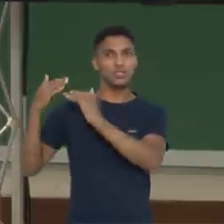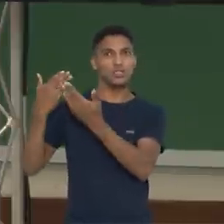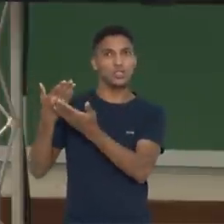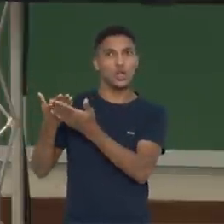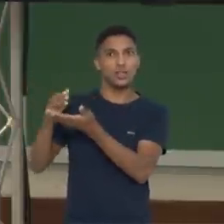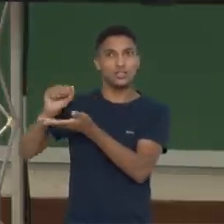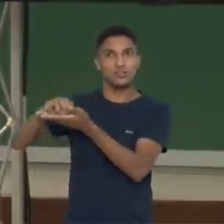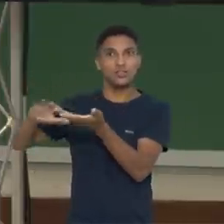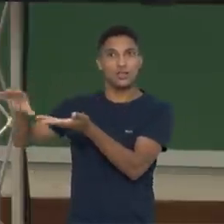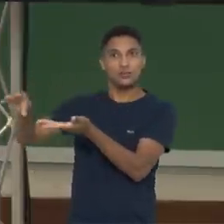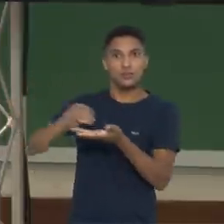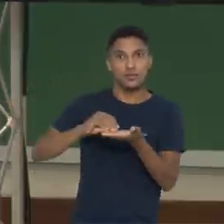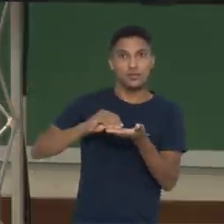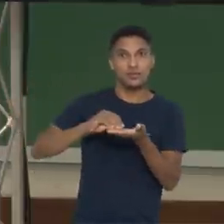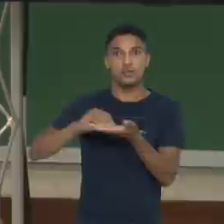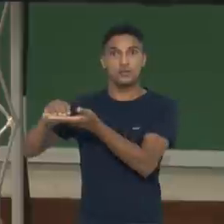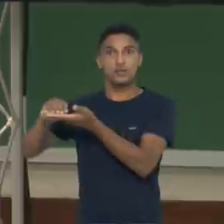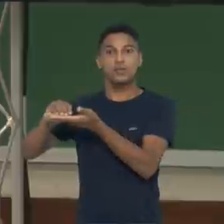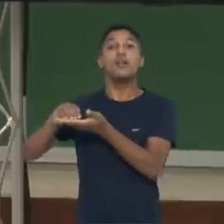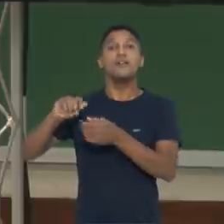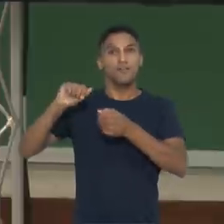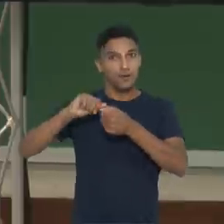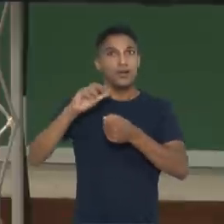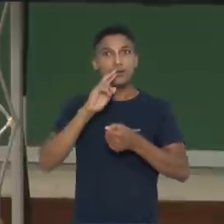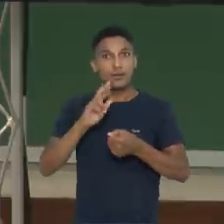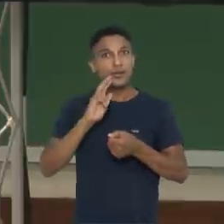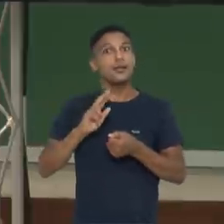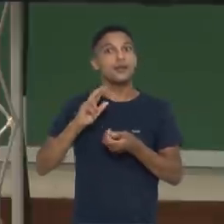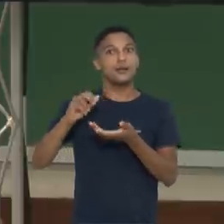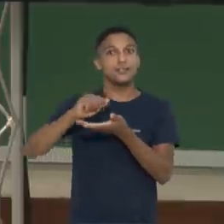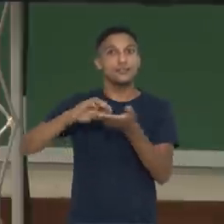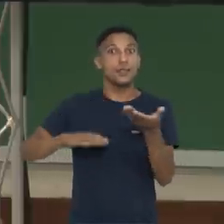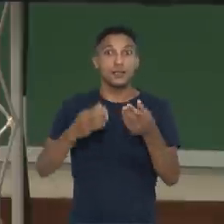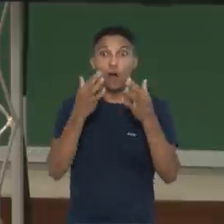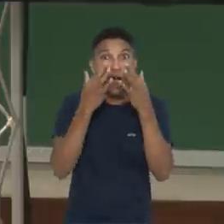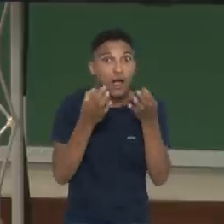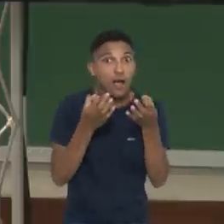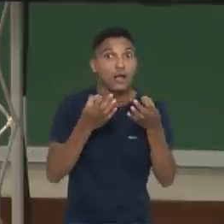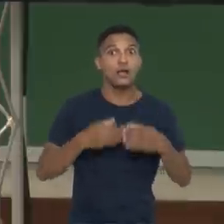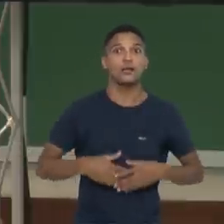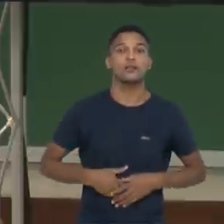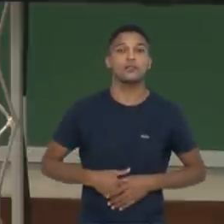as atividades, entregar. Façam as atividades, hein? Fiquem atentos.